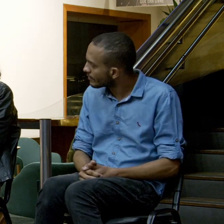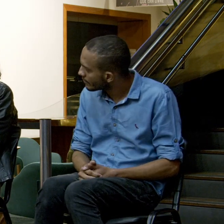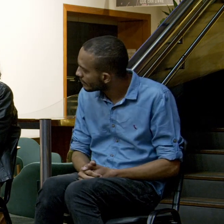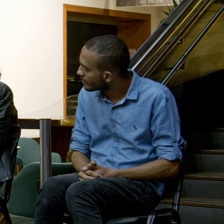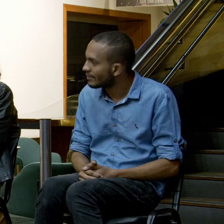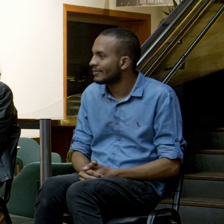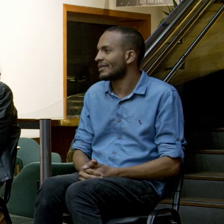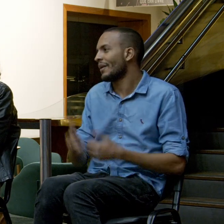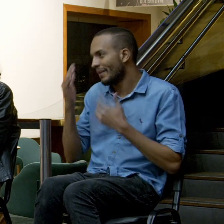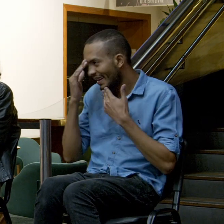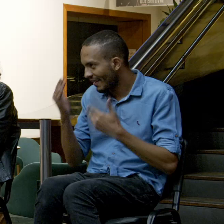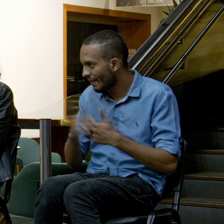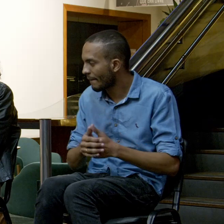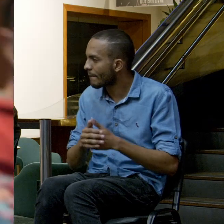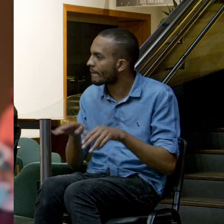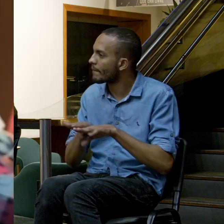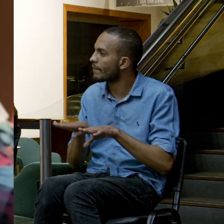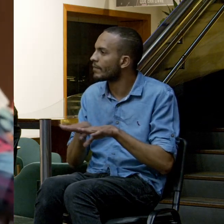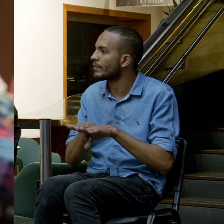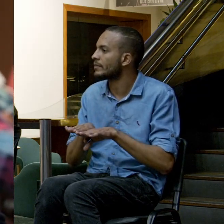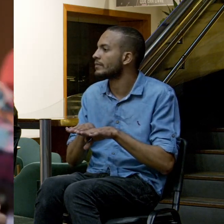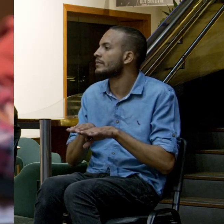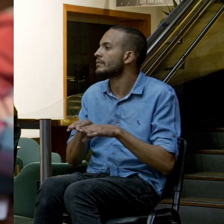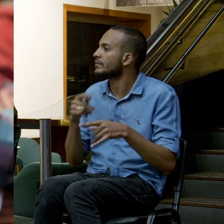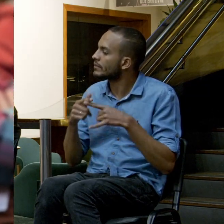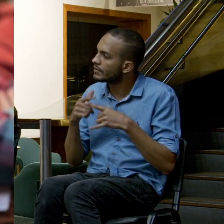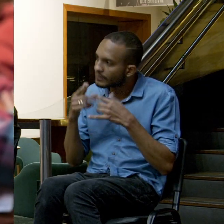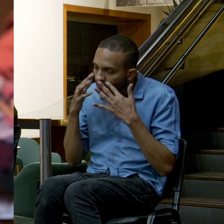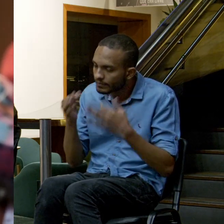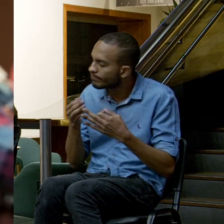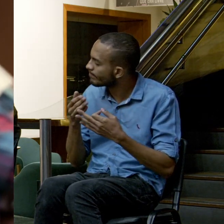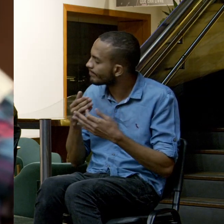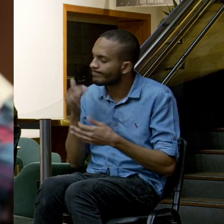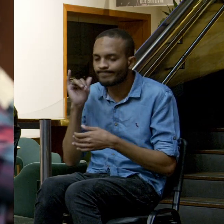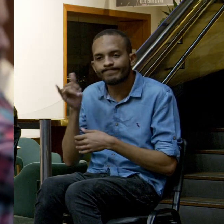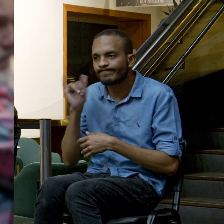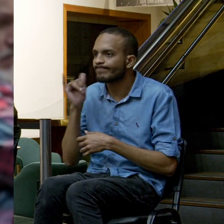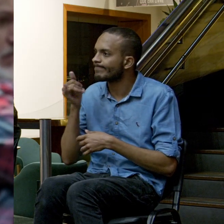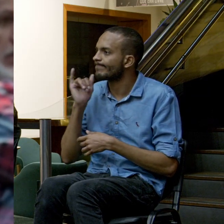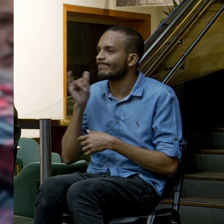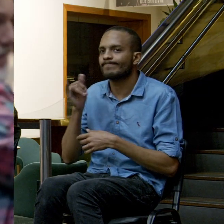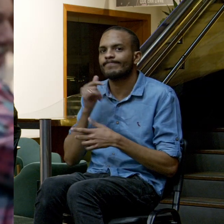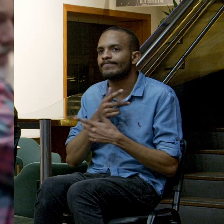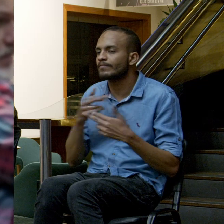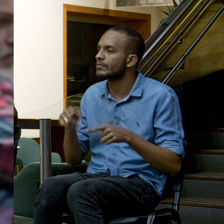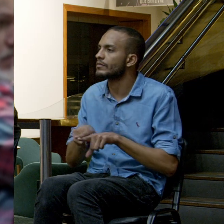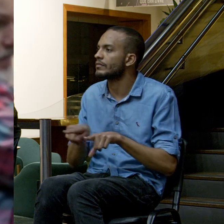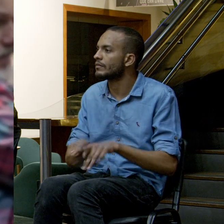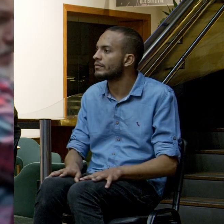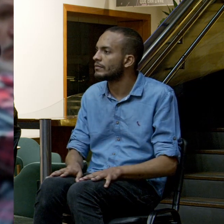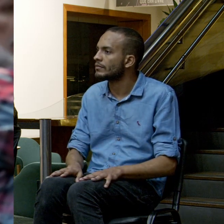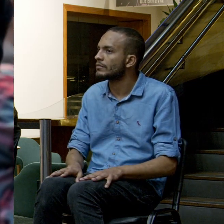Bom, obrigado. Também agradeço poder ouvir tanta coisa, ouvir